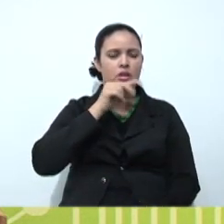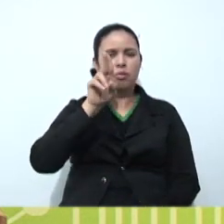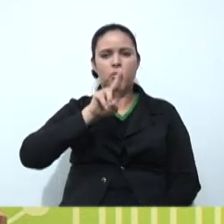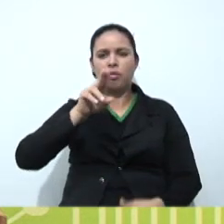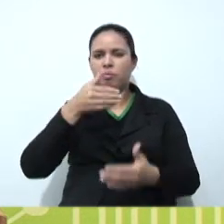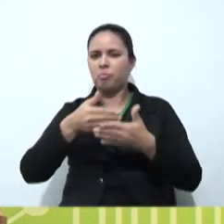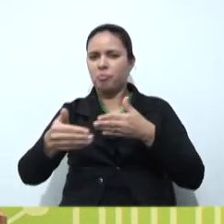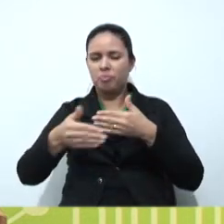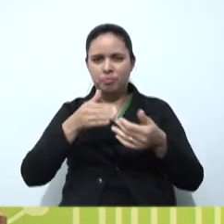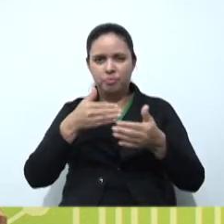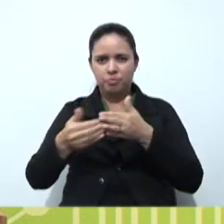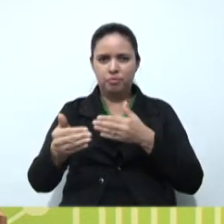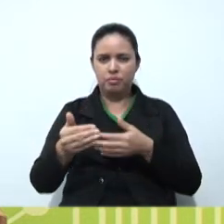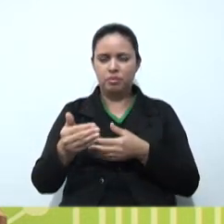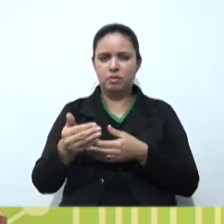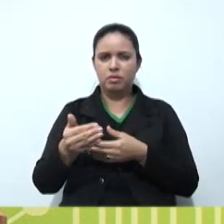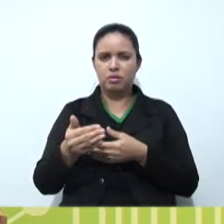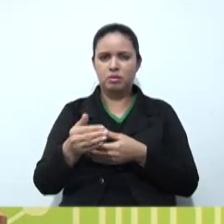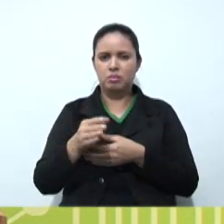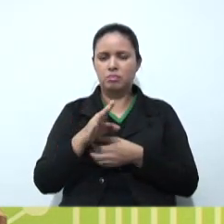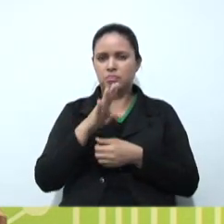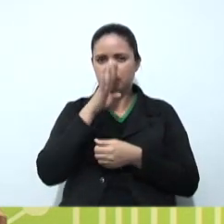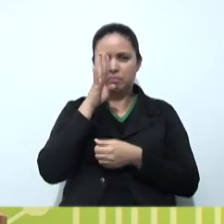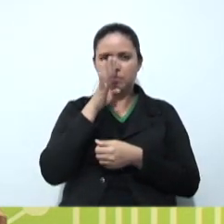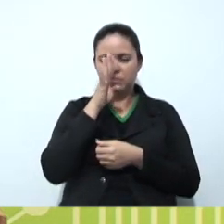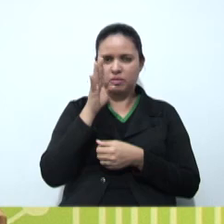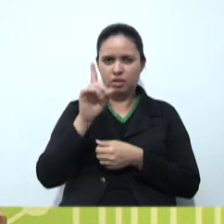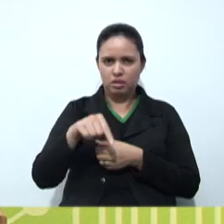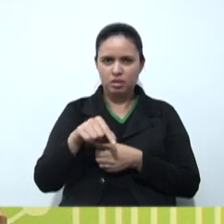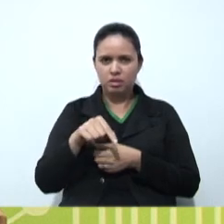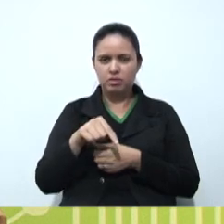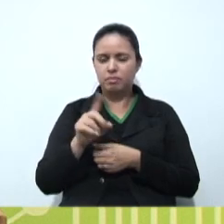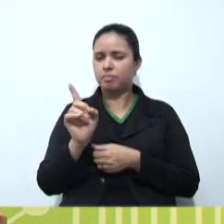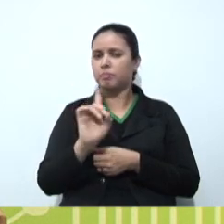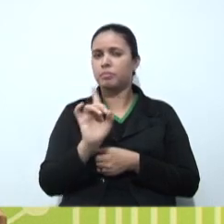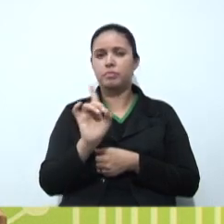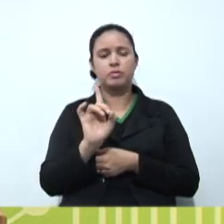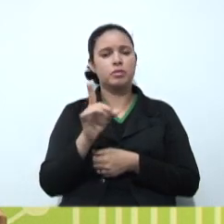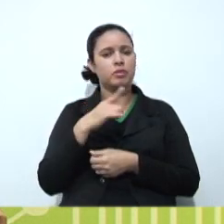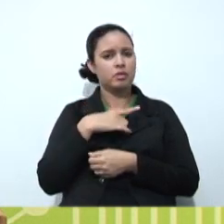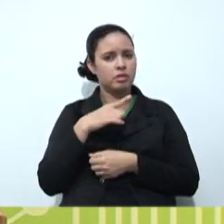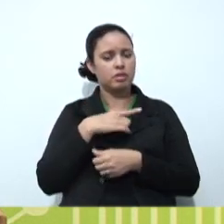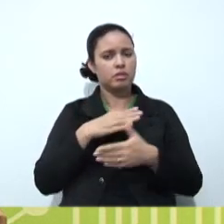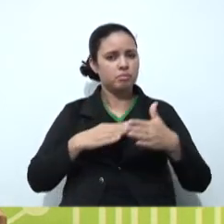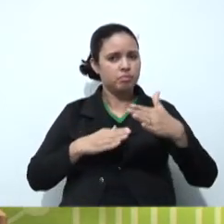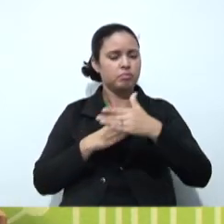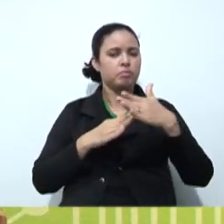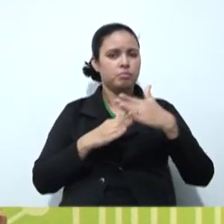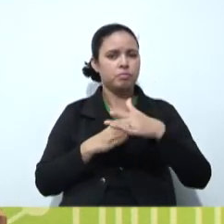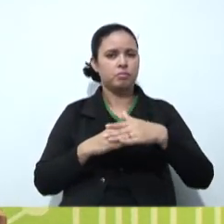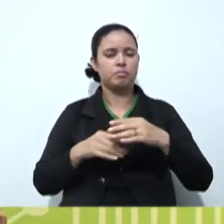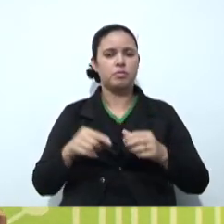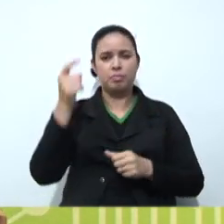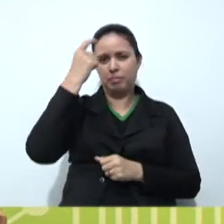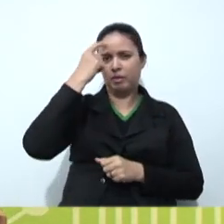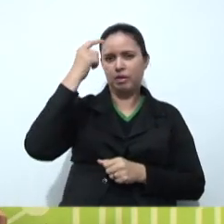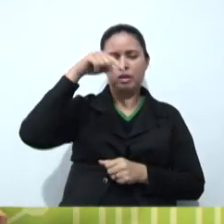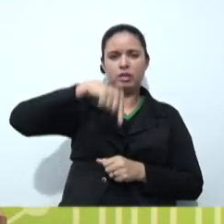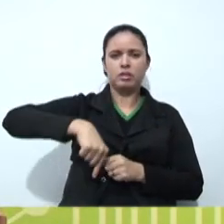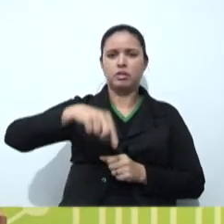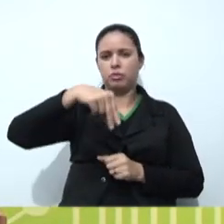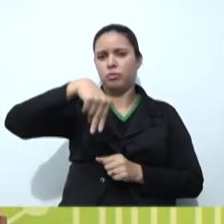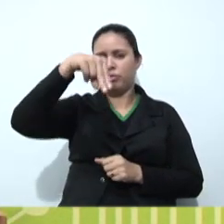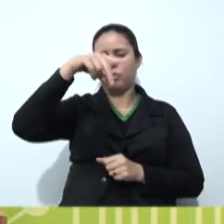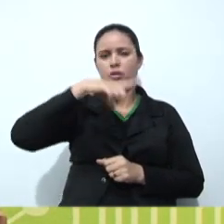Olha a própria lei dizendo aqui que o uso é de uso limitado. Ah, mas nós temos a maior bacia hidrográfica do mundo.